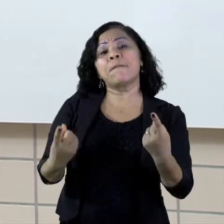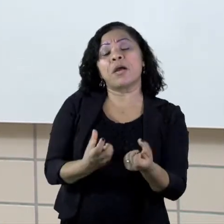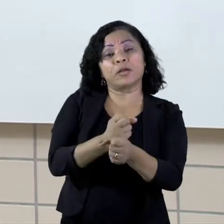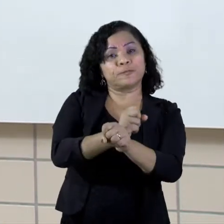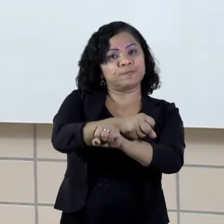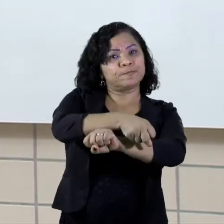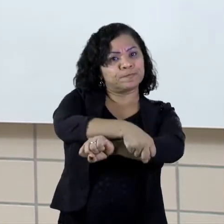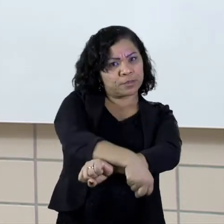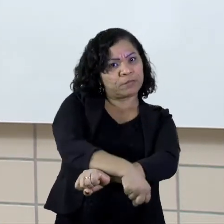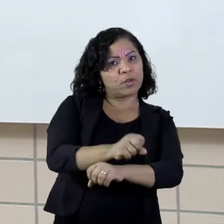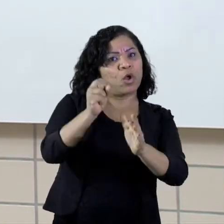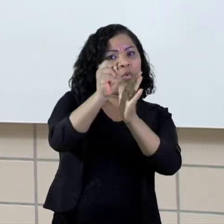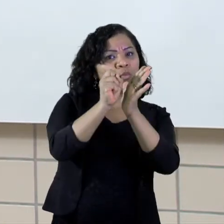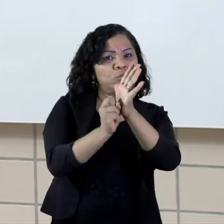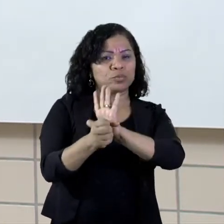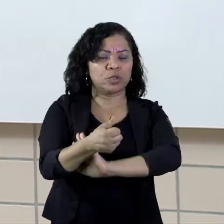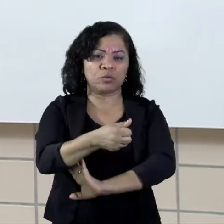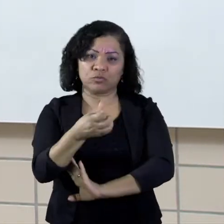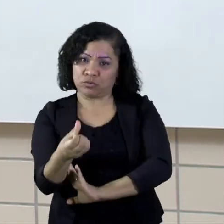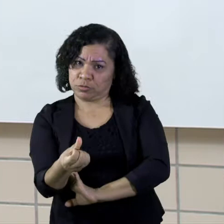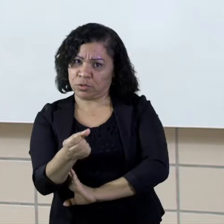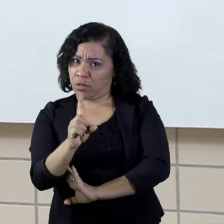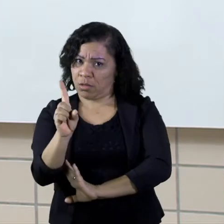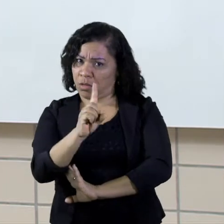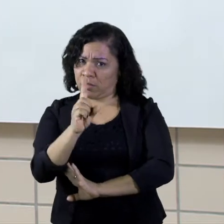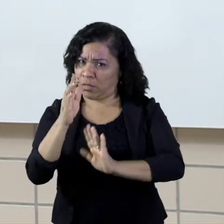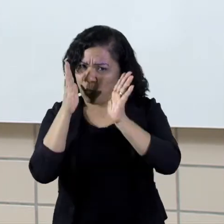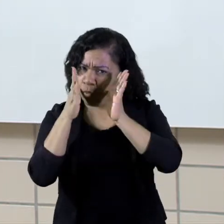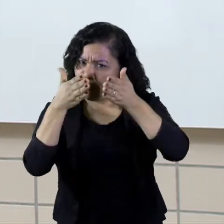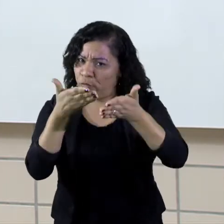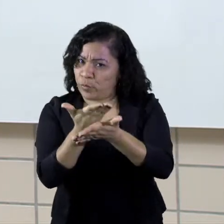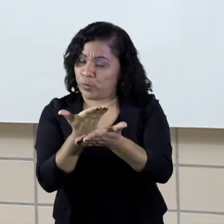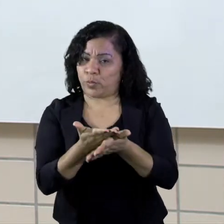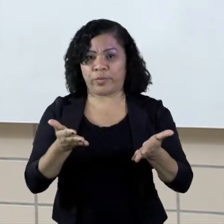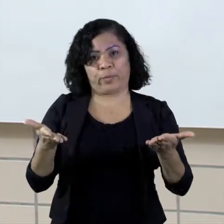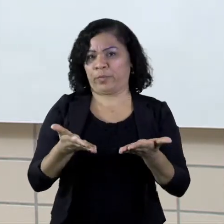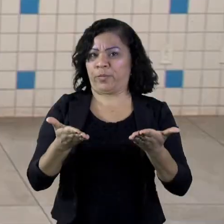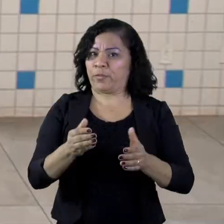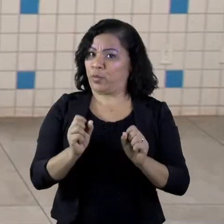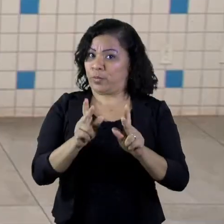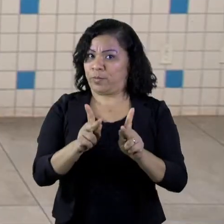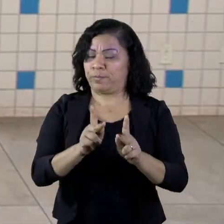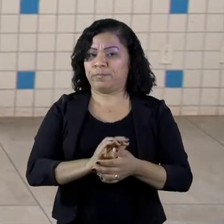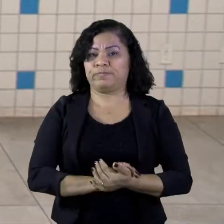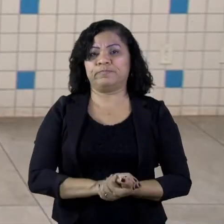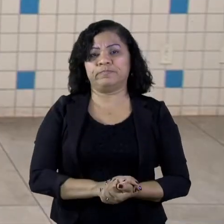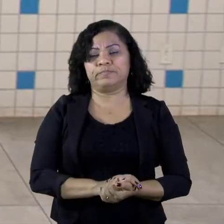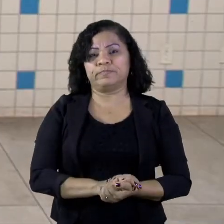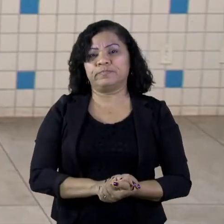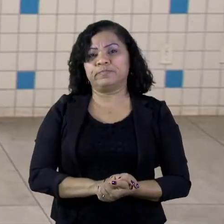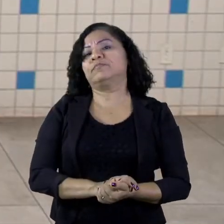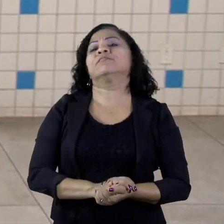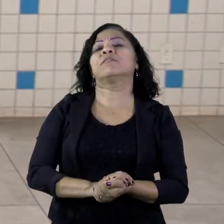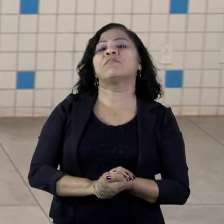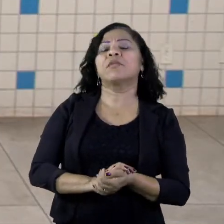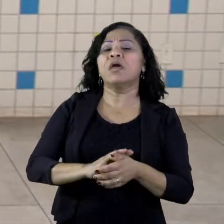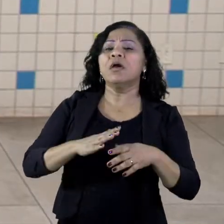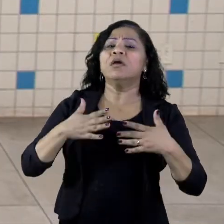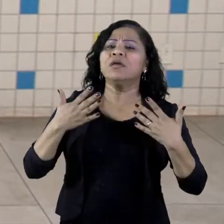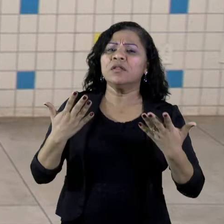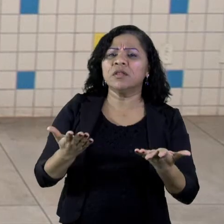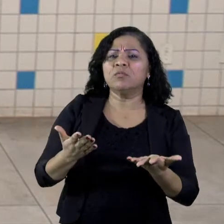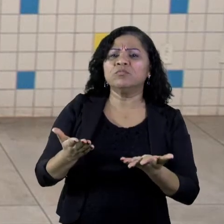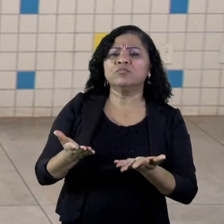do século XVI não é o nosso foco do estudo nesse momento, ok? Foram muito comuns